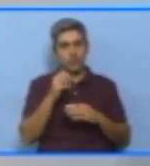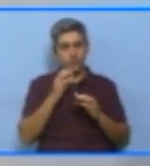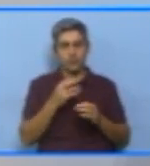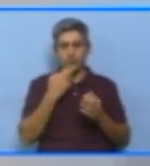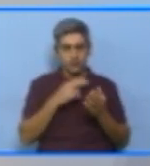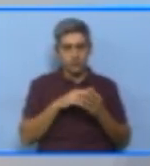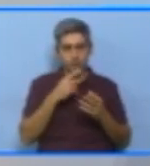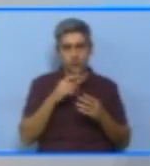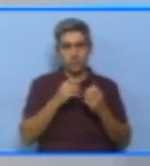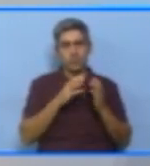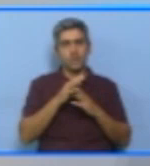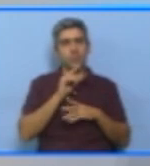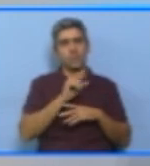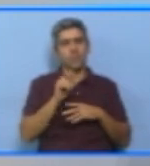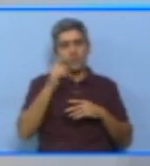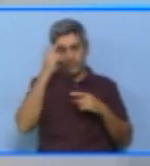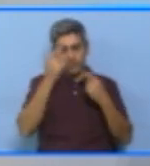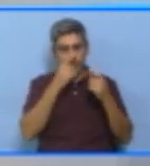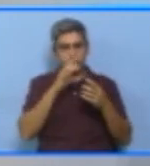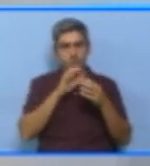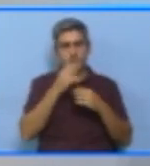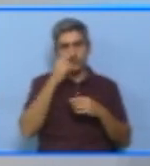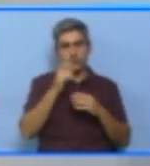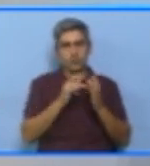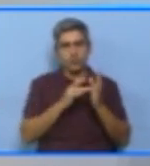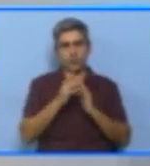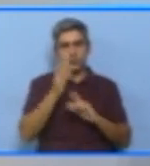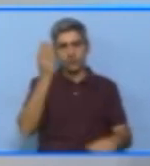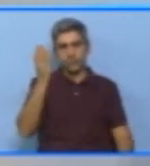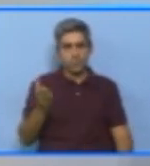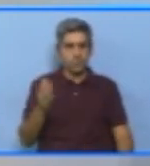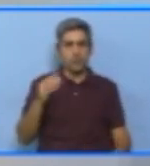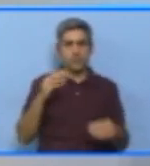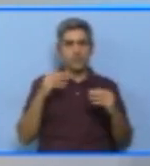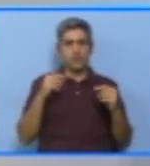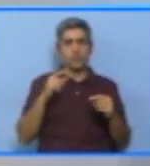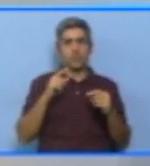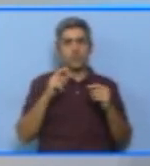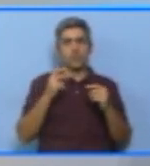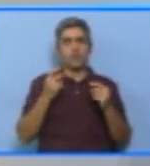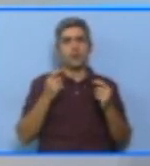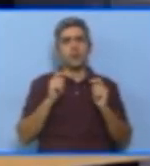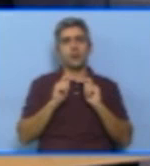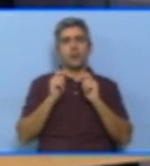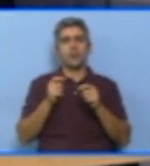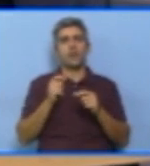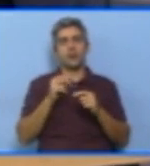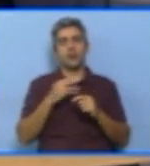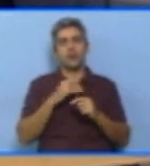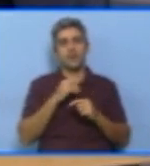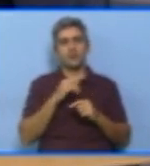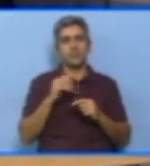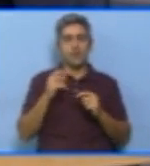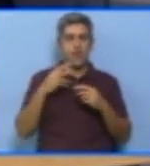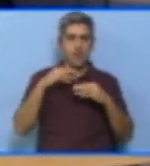único para tudo aquilo que é a reflexão acerca da pessoa de Jesus e do mistério da encarnação. E, nesse sentido, este texto